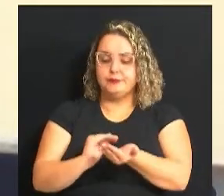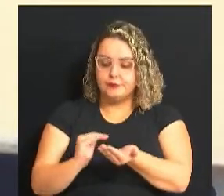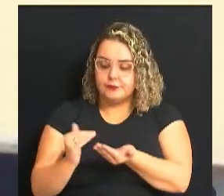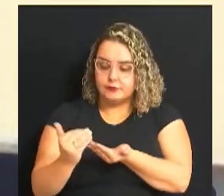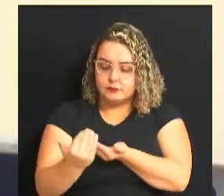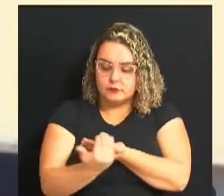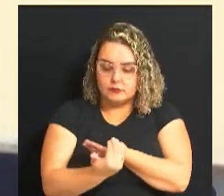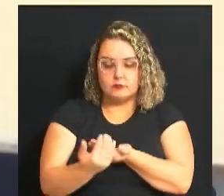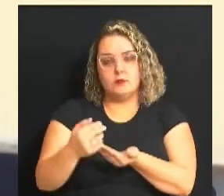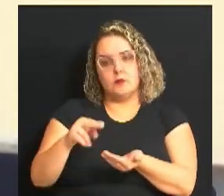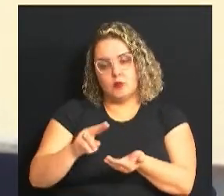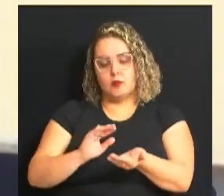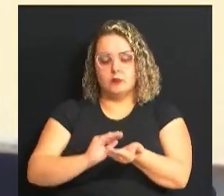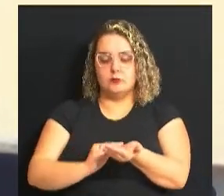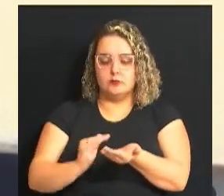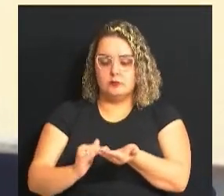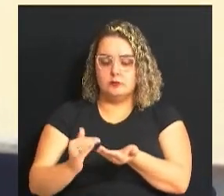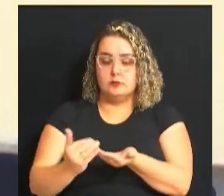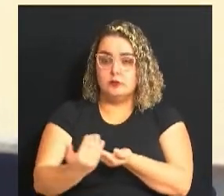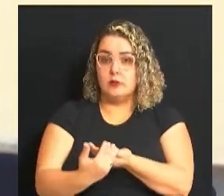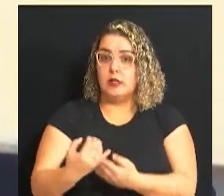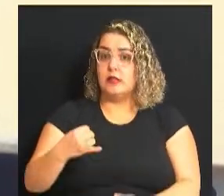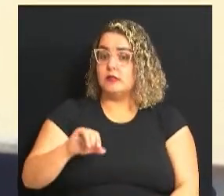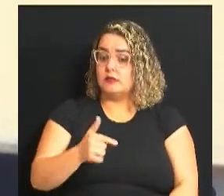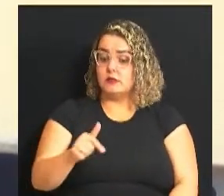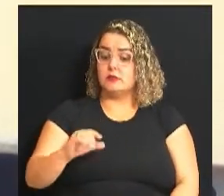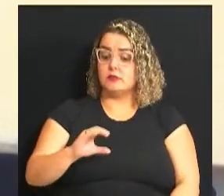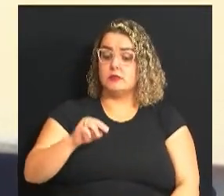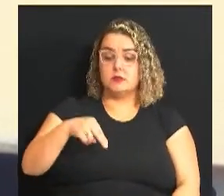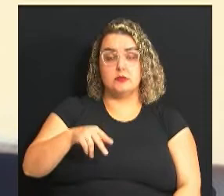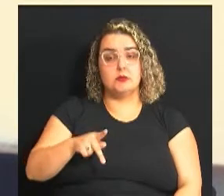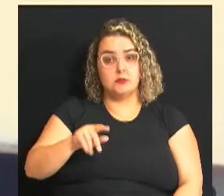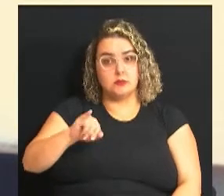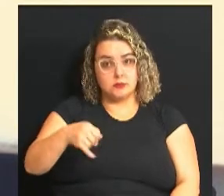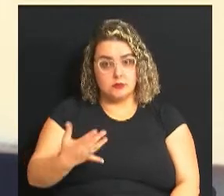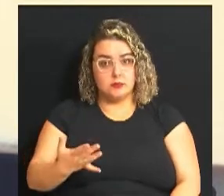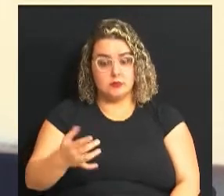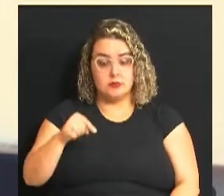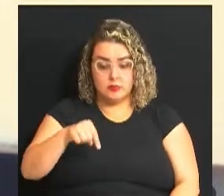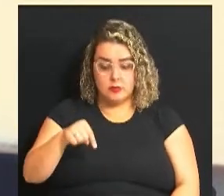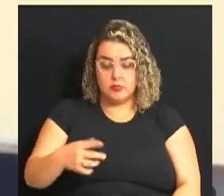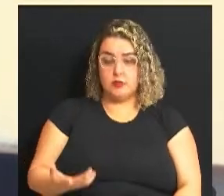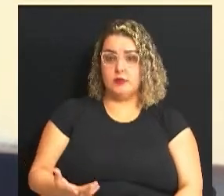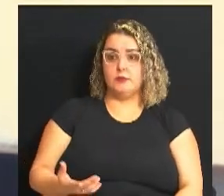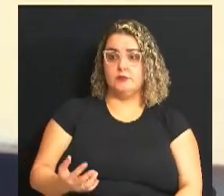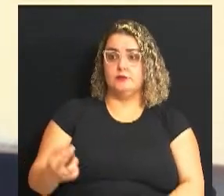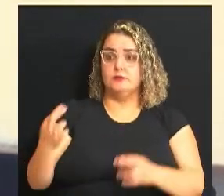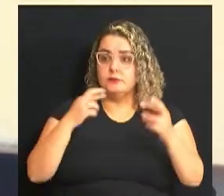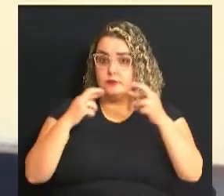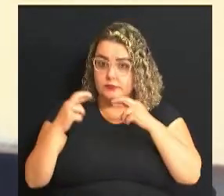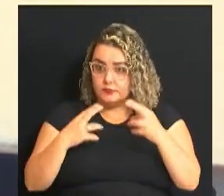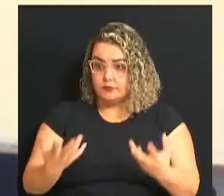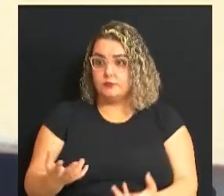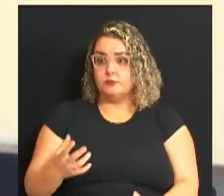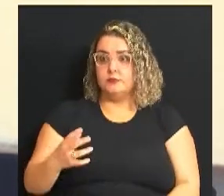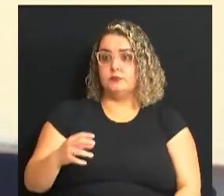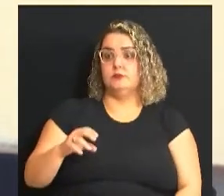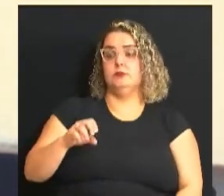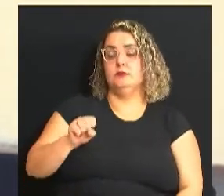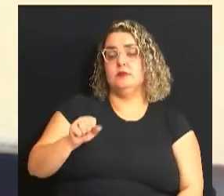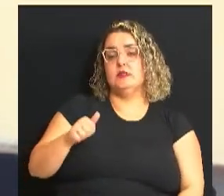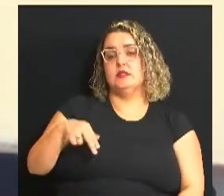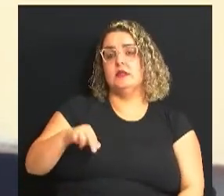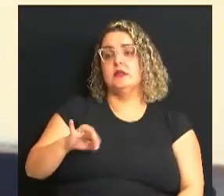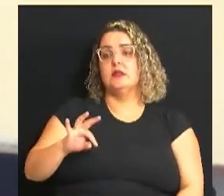o CNAE, e ela comprovar, através de documentos ou vistoria da vigilância sanitária, que